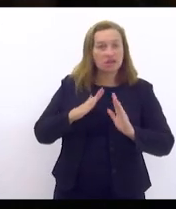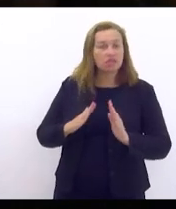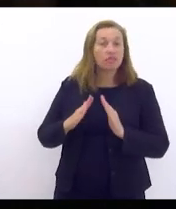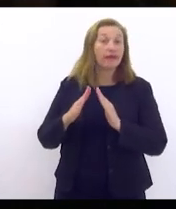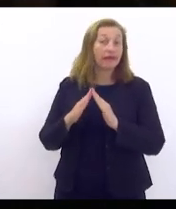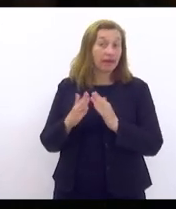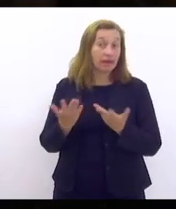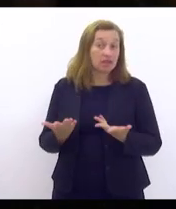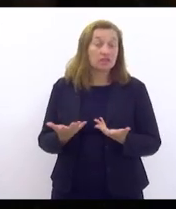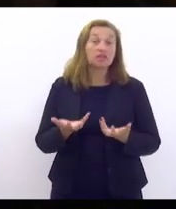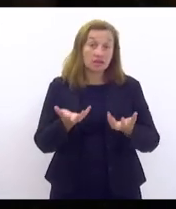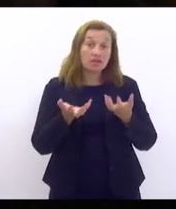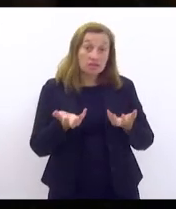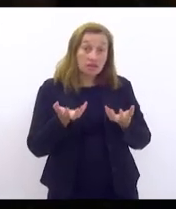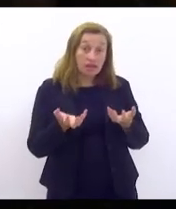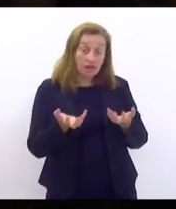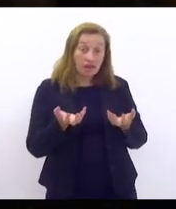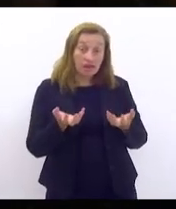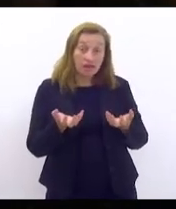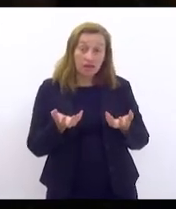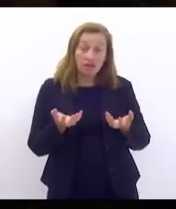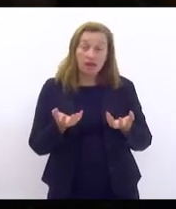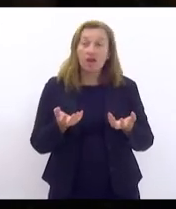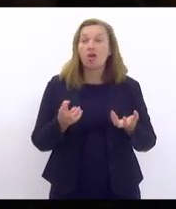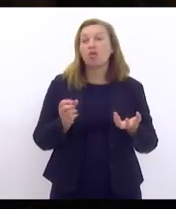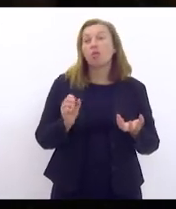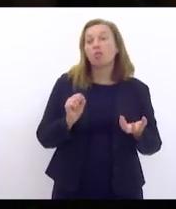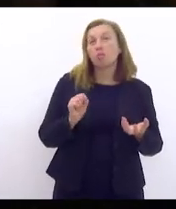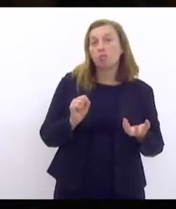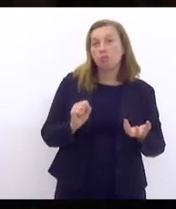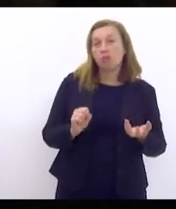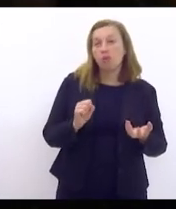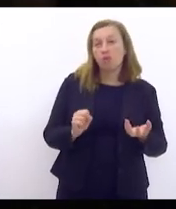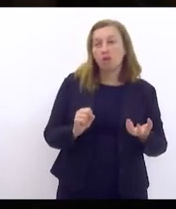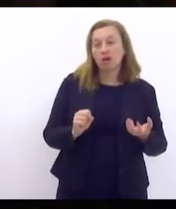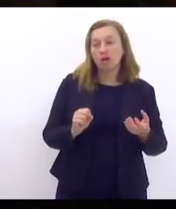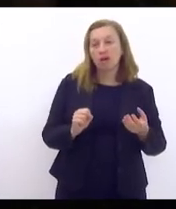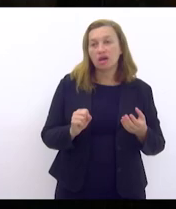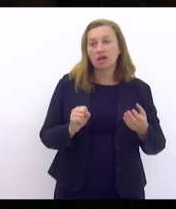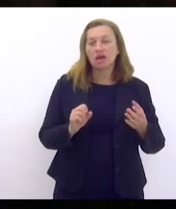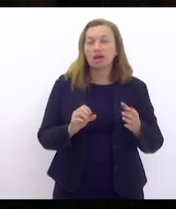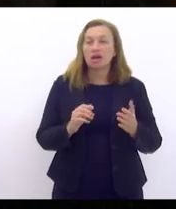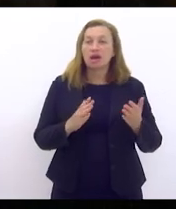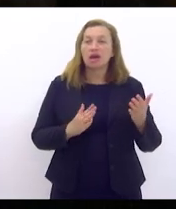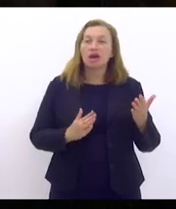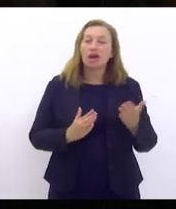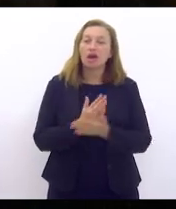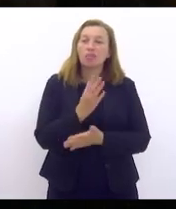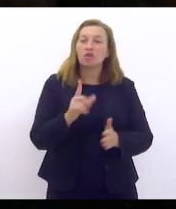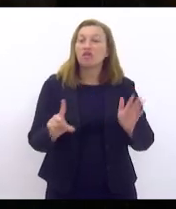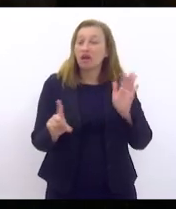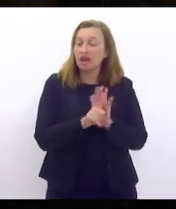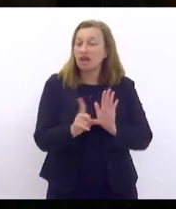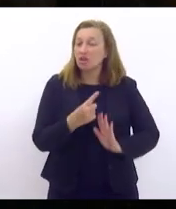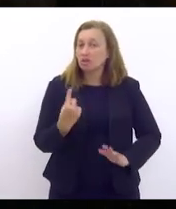ou se quiser mandar uma das nossas Nacional uma das nossas mensagens